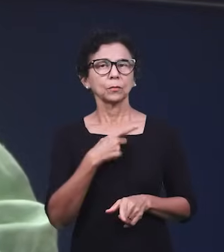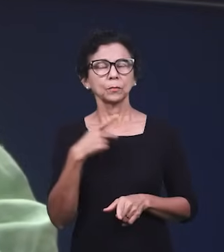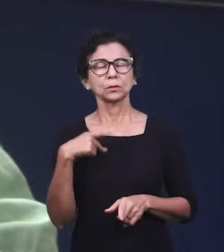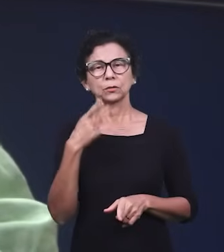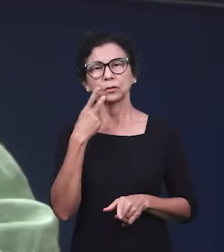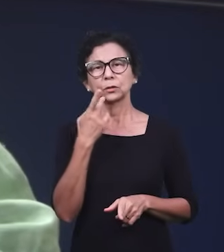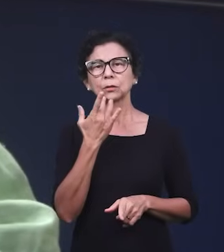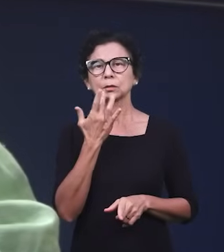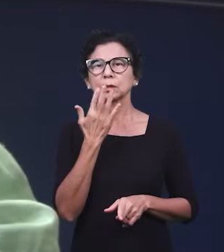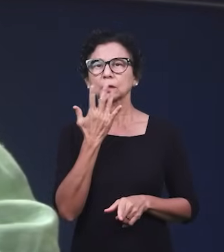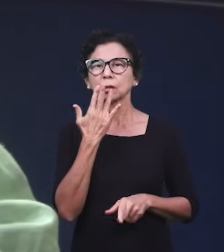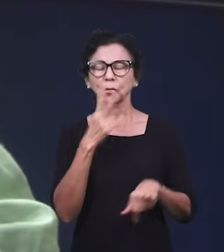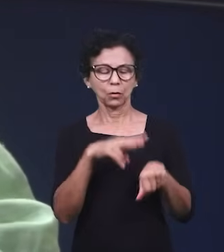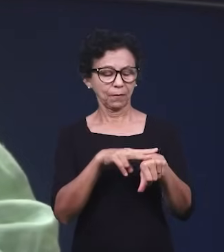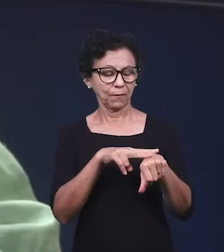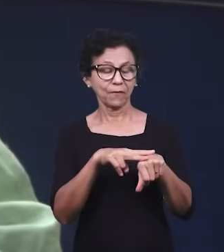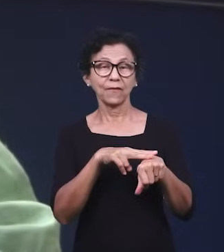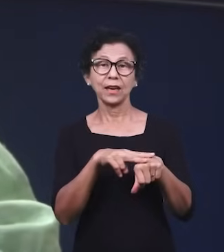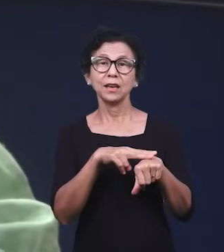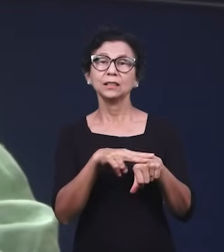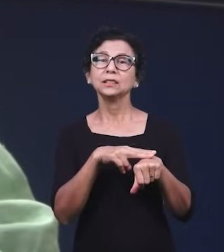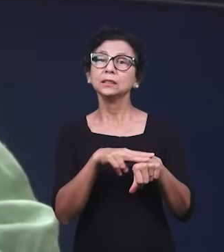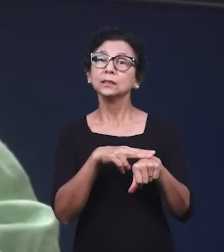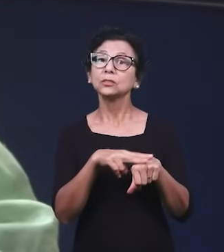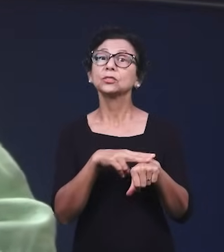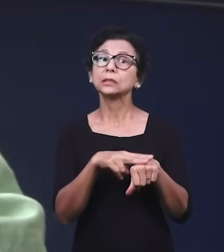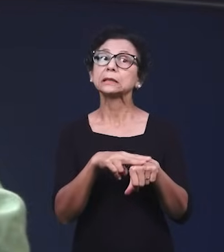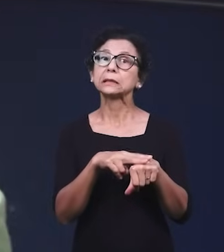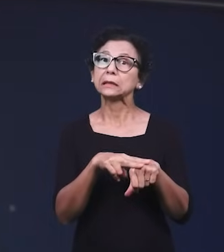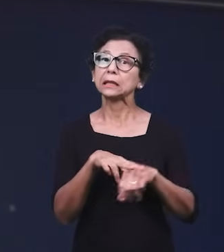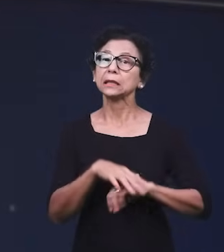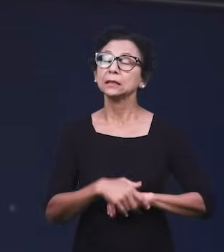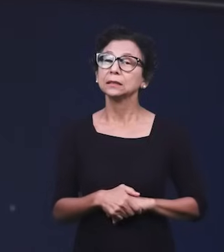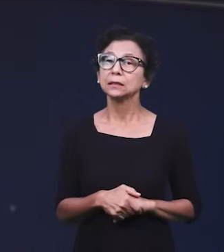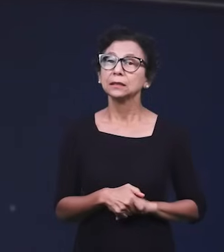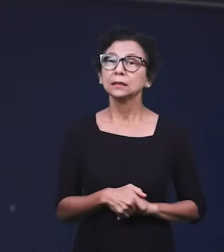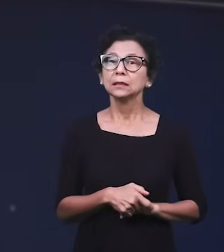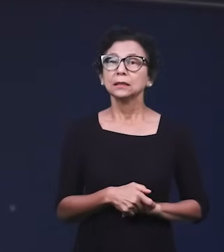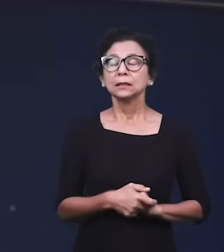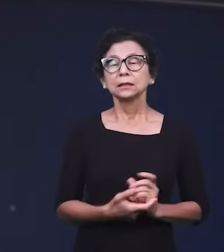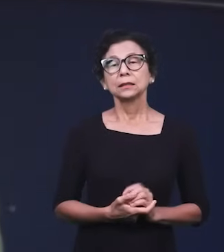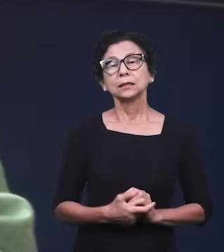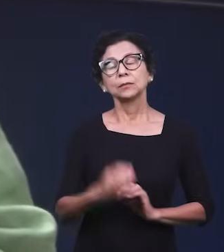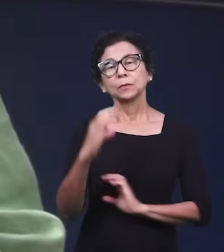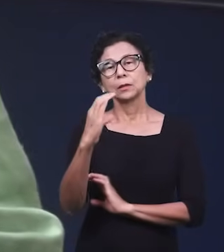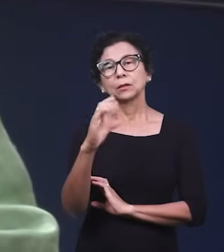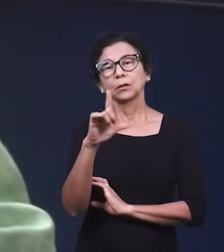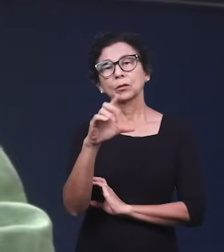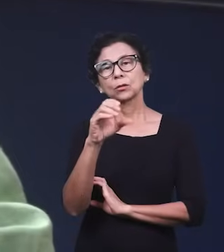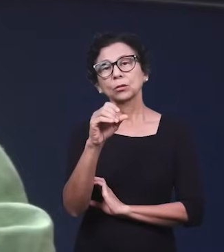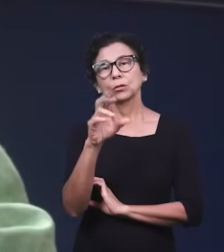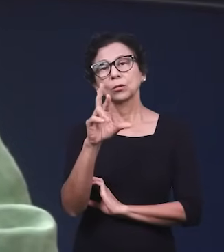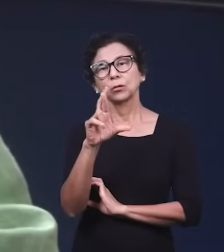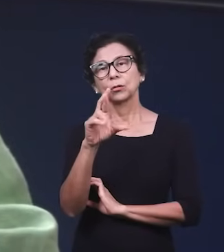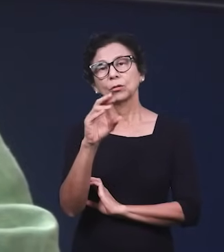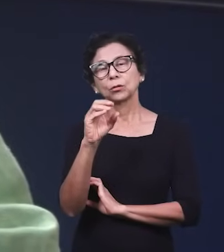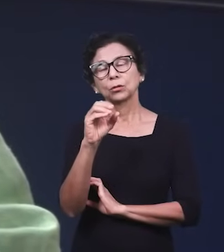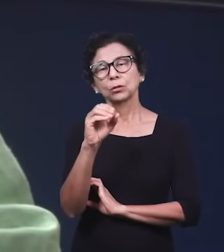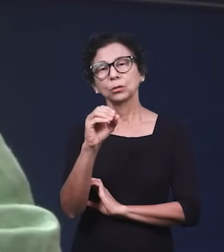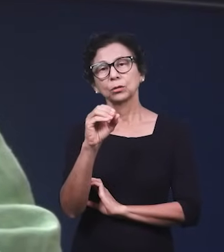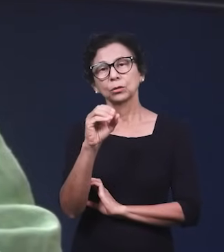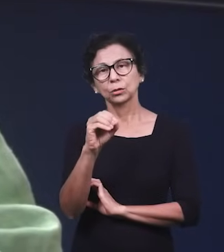né Uhum eh Graças né a essa presença da Clorofila que é a molécula que dá